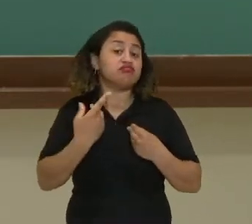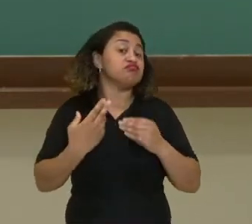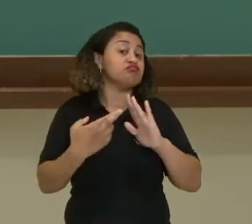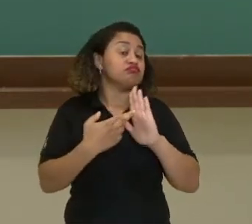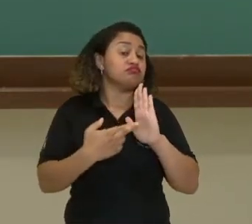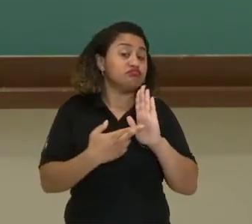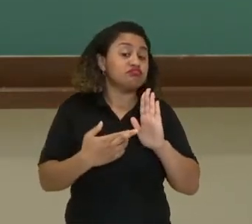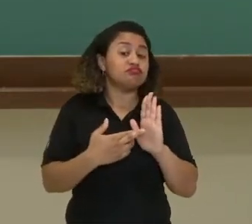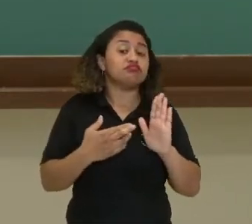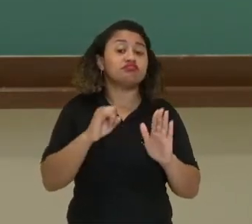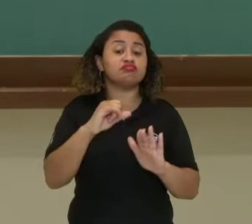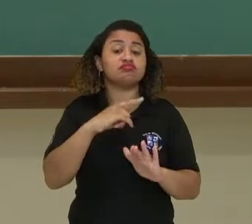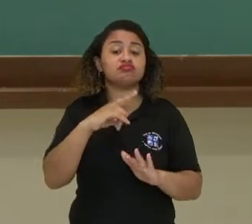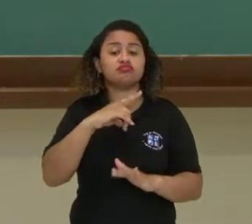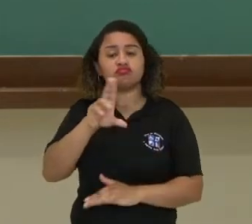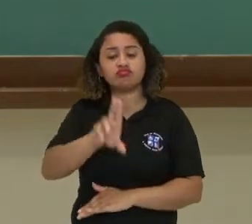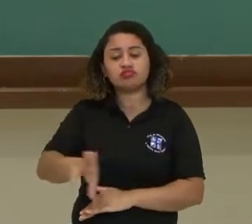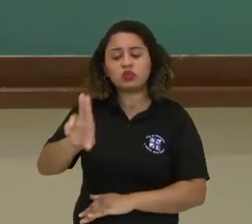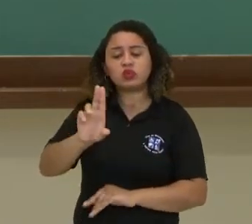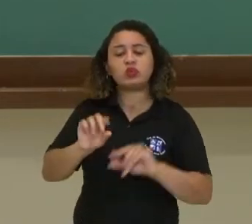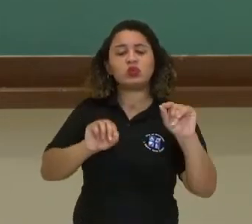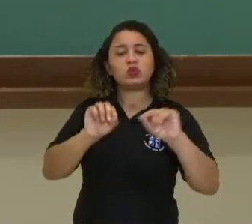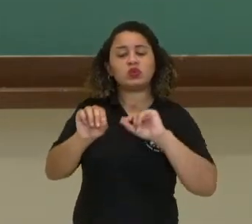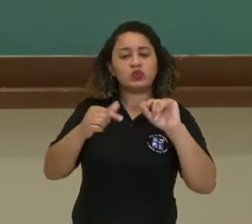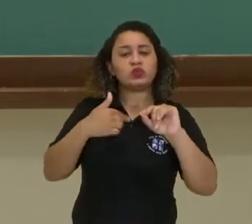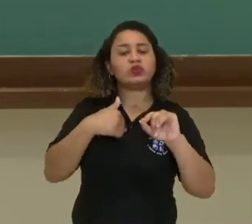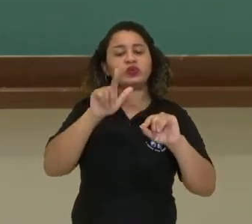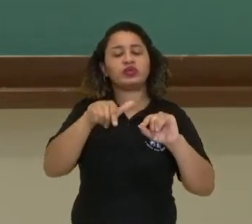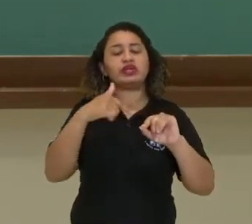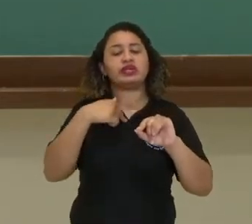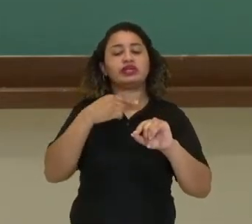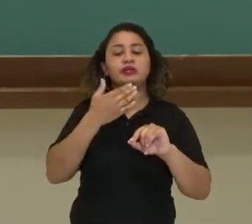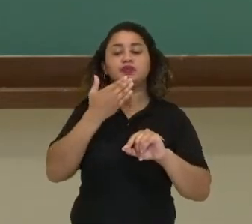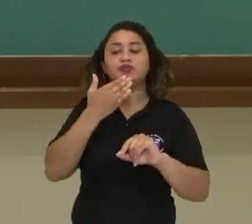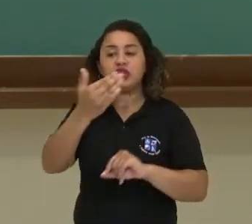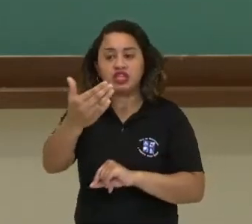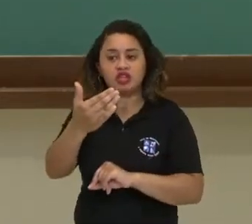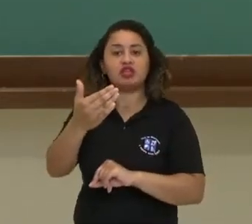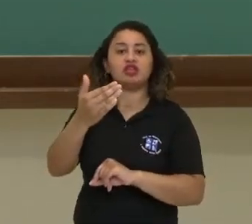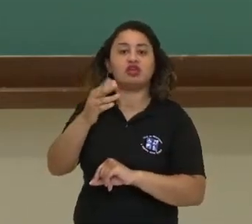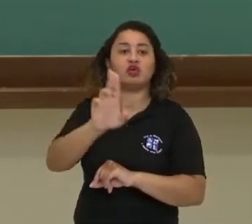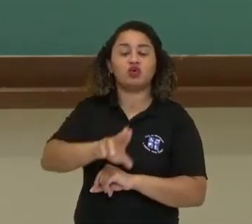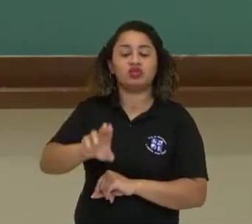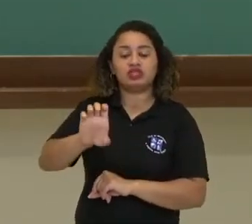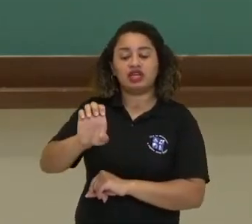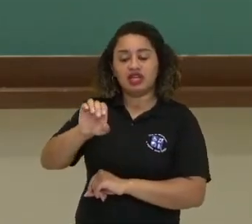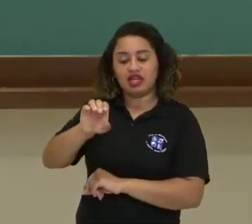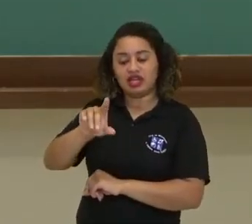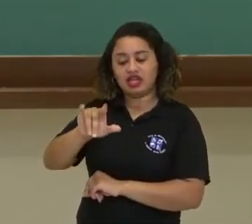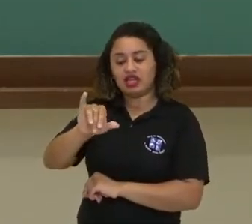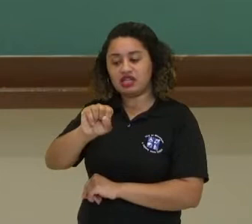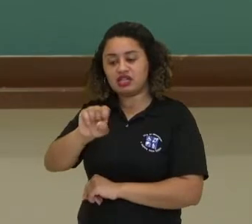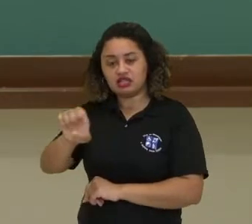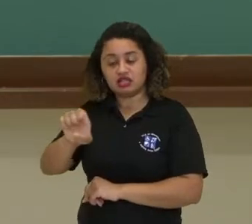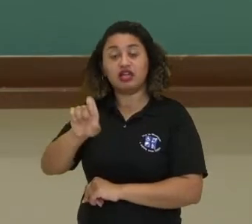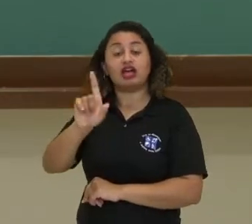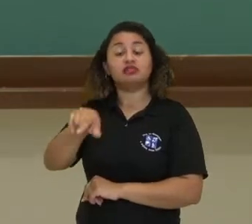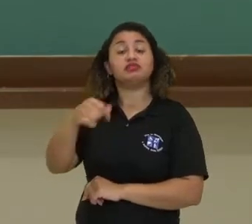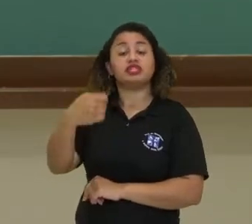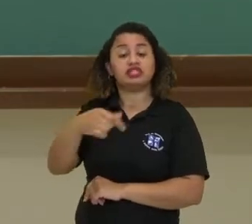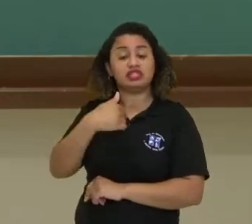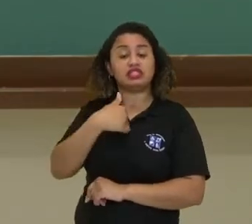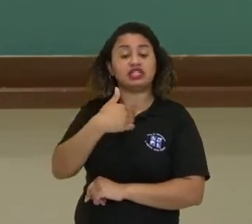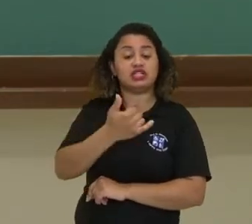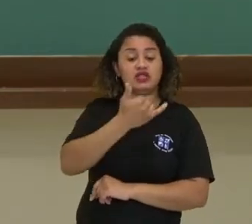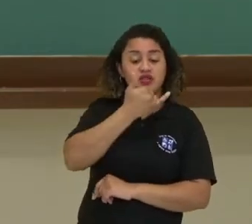nós tivermos o uso do imperativo, usa-se ênclise. Então a gente tem que dizer desculpe-me,